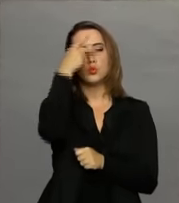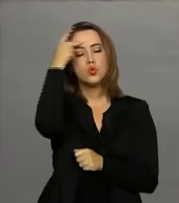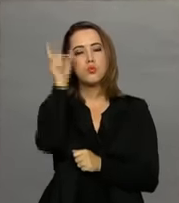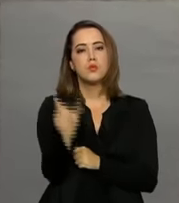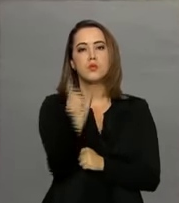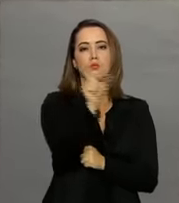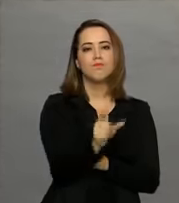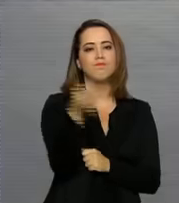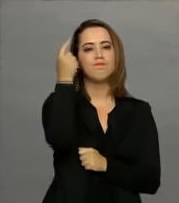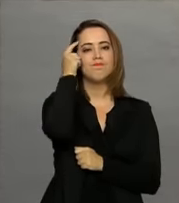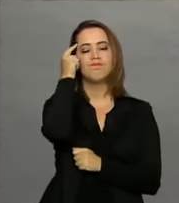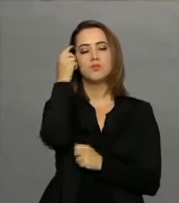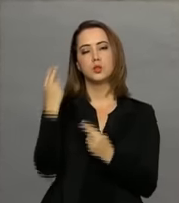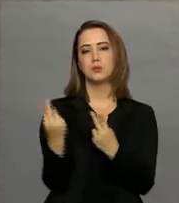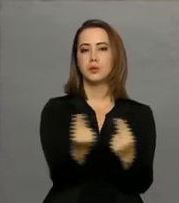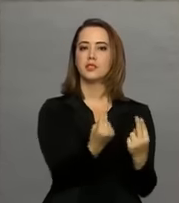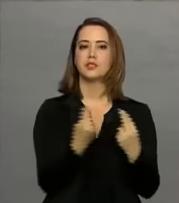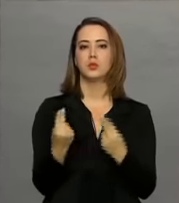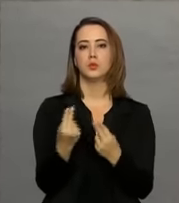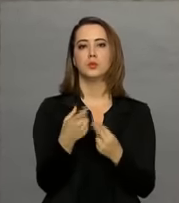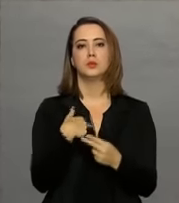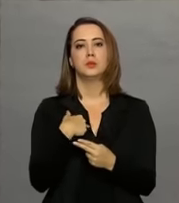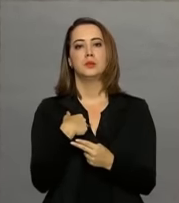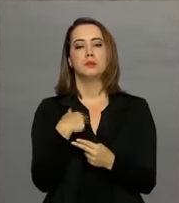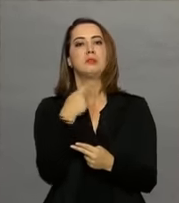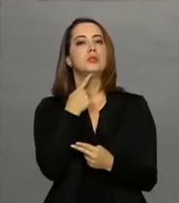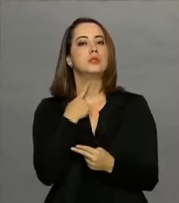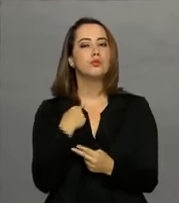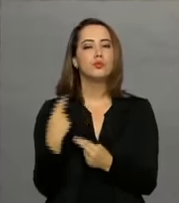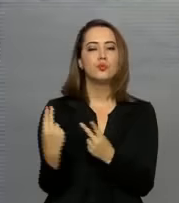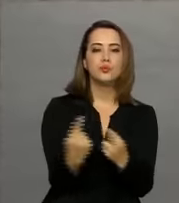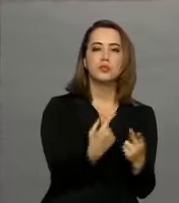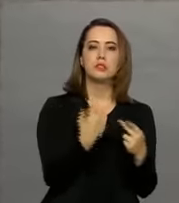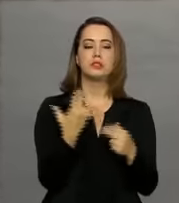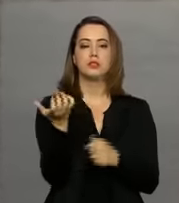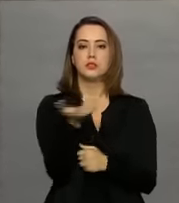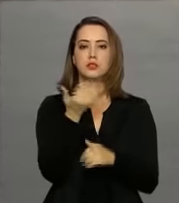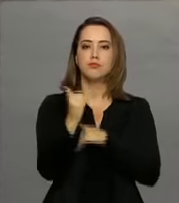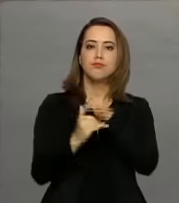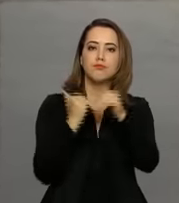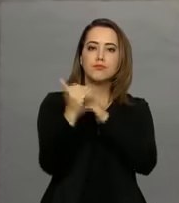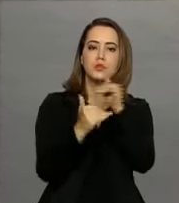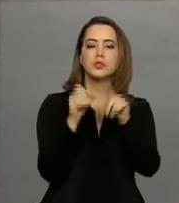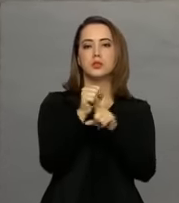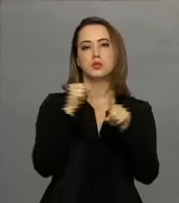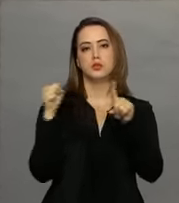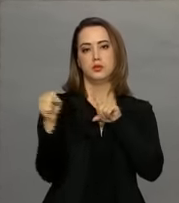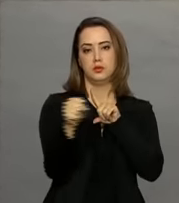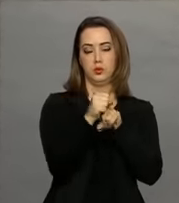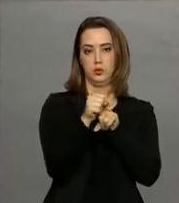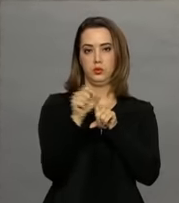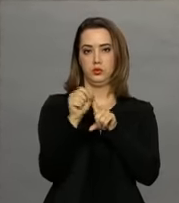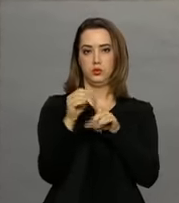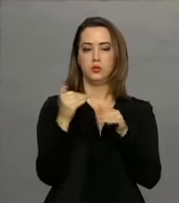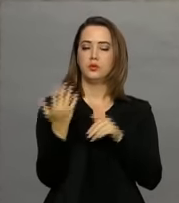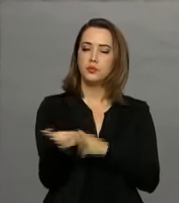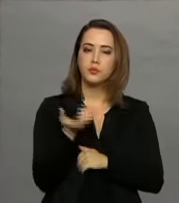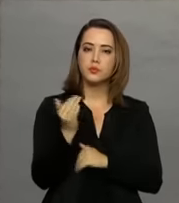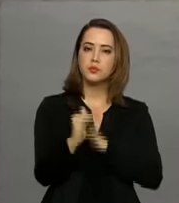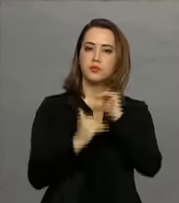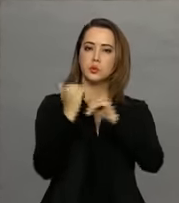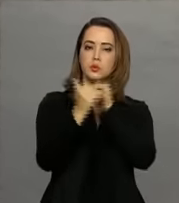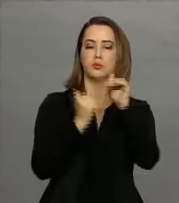maneira que T as mesmas aspirações que querem o desenvolvimento social que querem o crescimento do